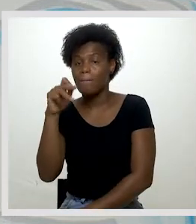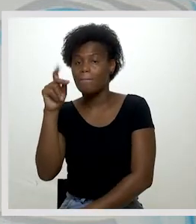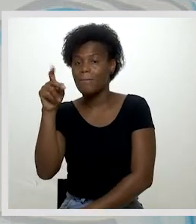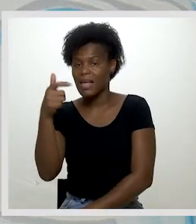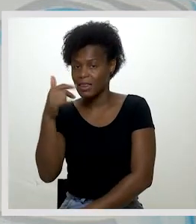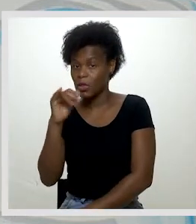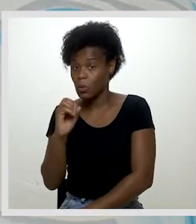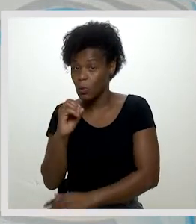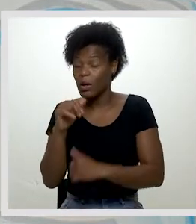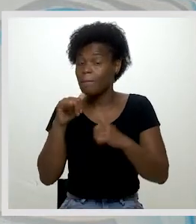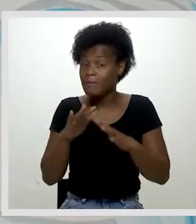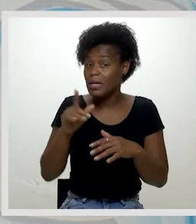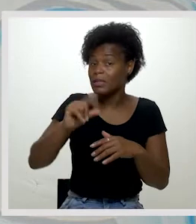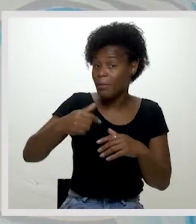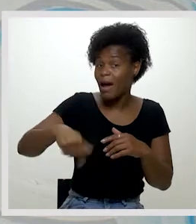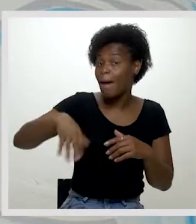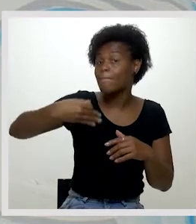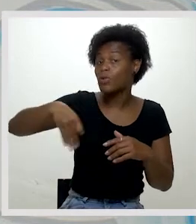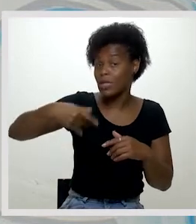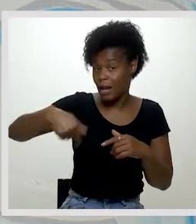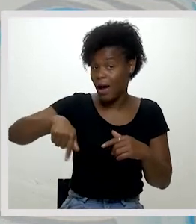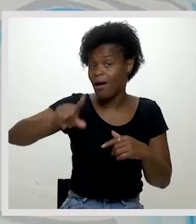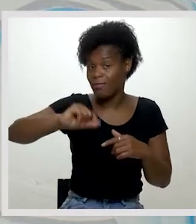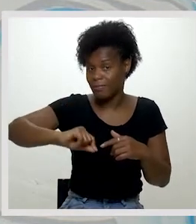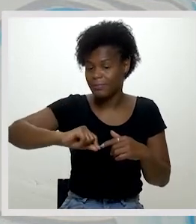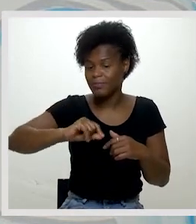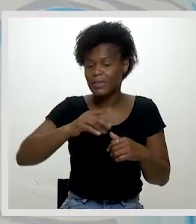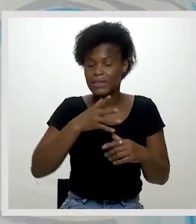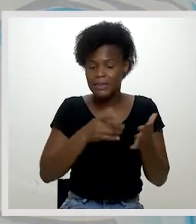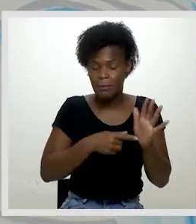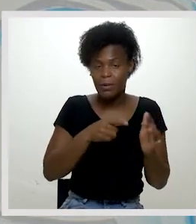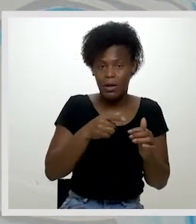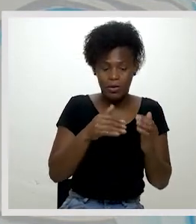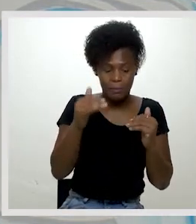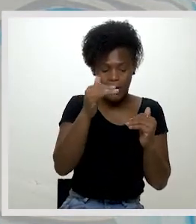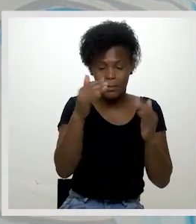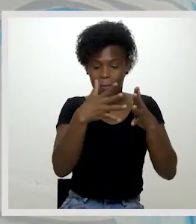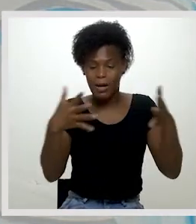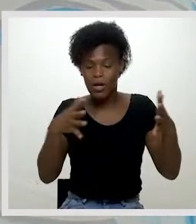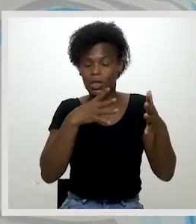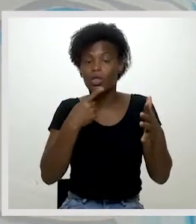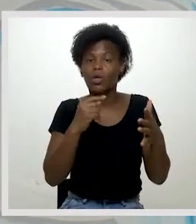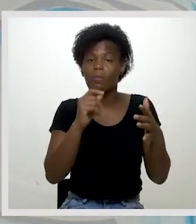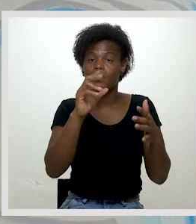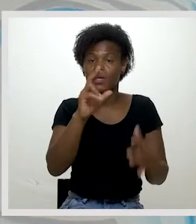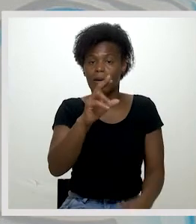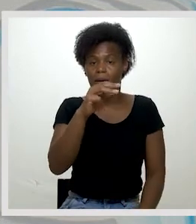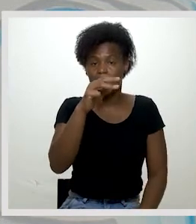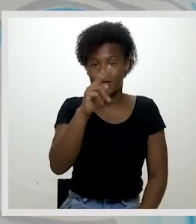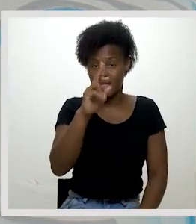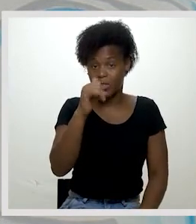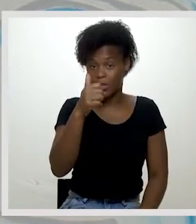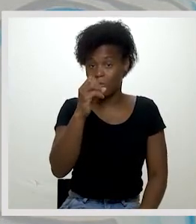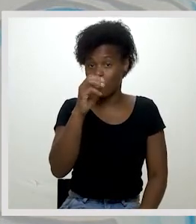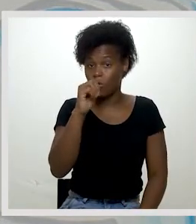RNA ribossomático, contém também as proteínas. Por exemplo, a subunidade maior que nós chamamos do ribossoma, esta subunidade aqui,